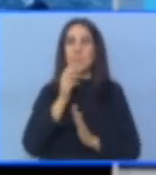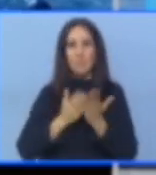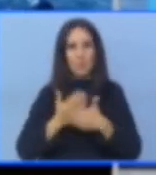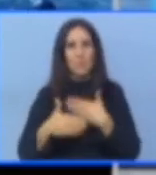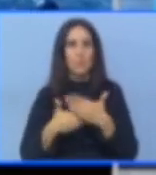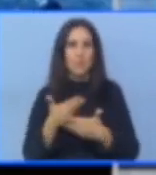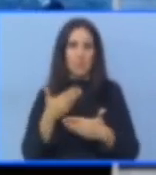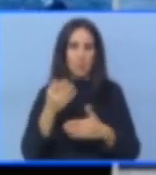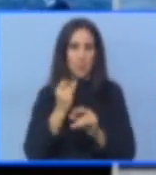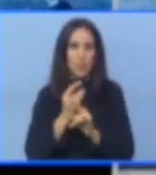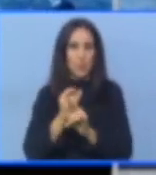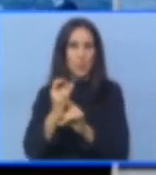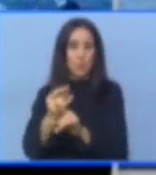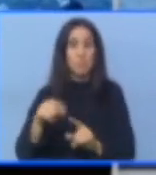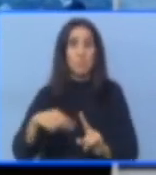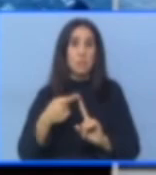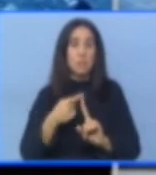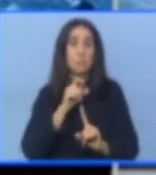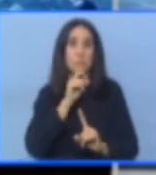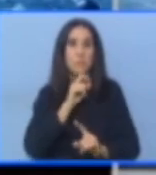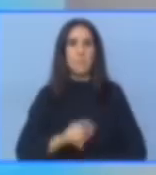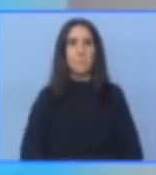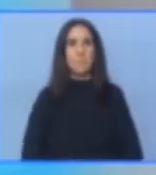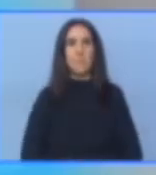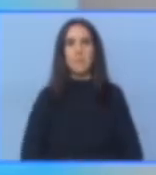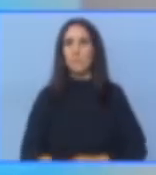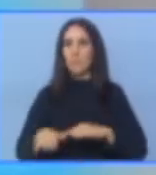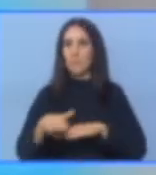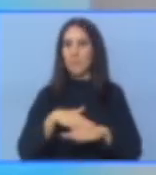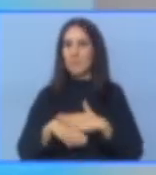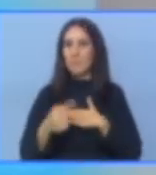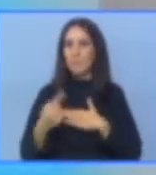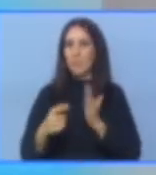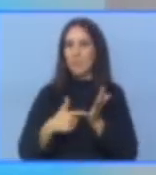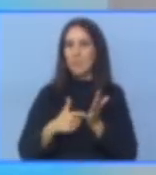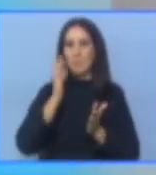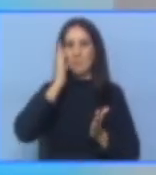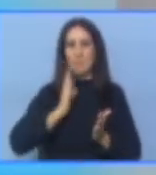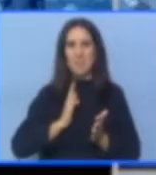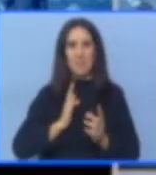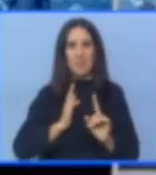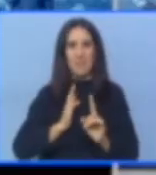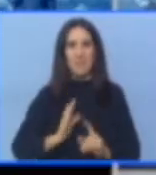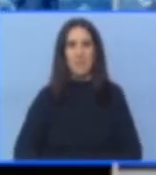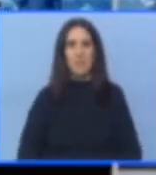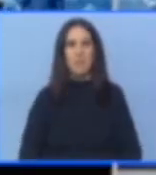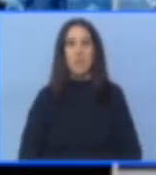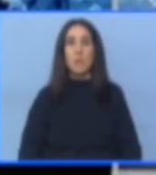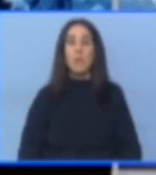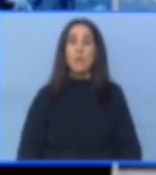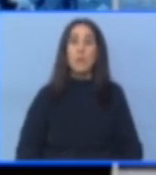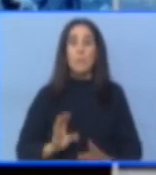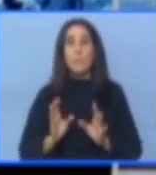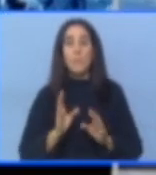com outras, porventura, já este ano. Porque o que é necessário fazer não é só estritamente militar, não é?